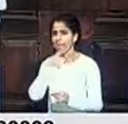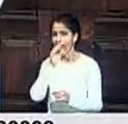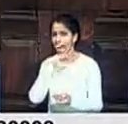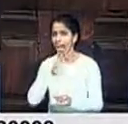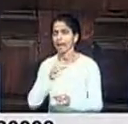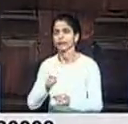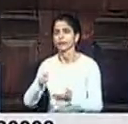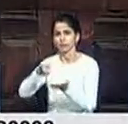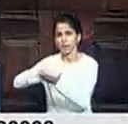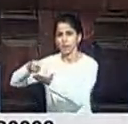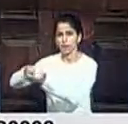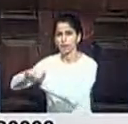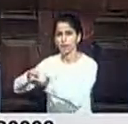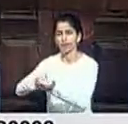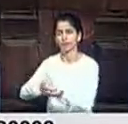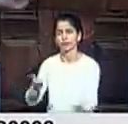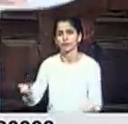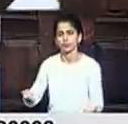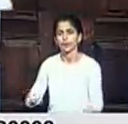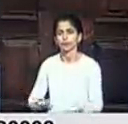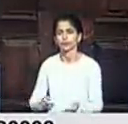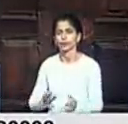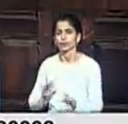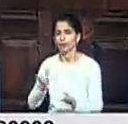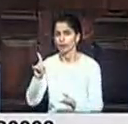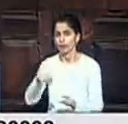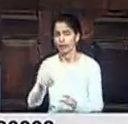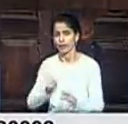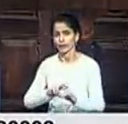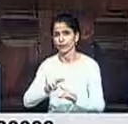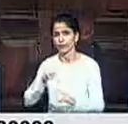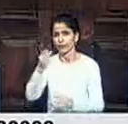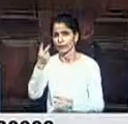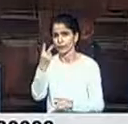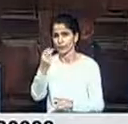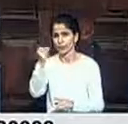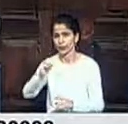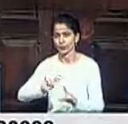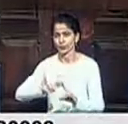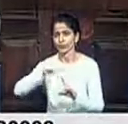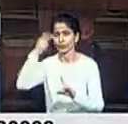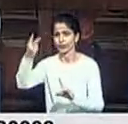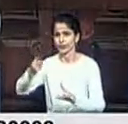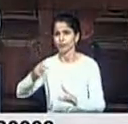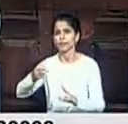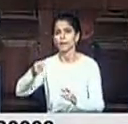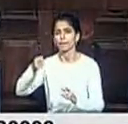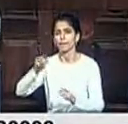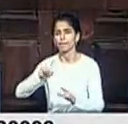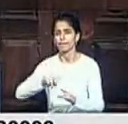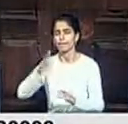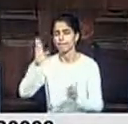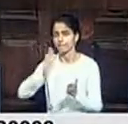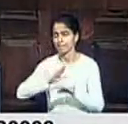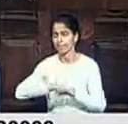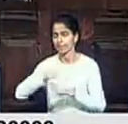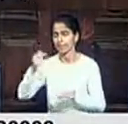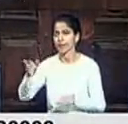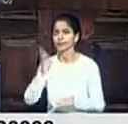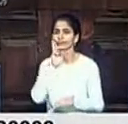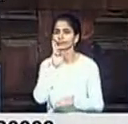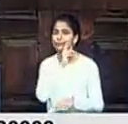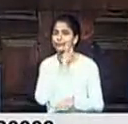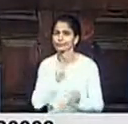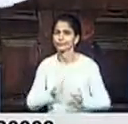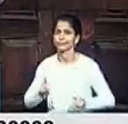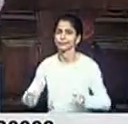dessa dívida, que é 20 vezes maior do que o que se consegue acabando com restaurante popular, com aluguel